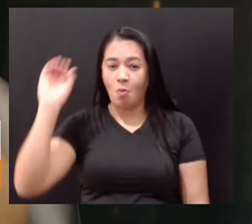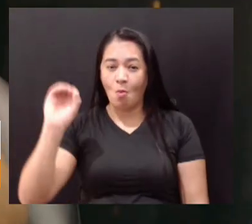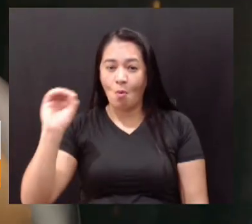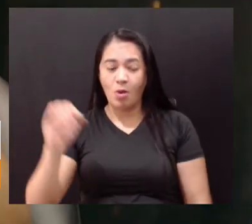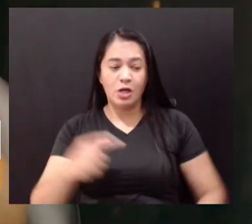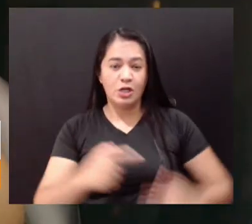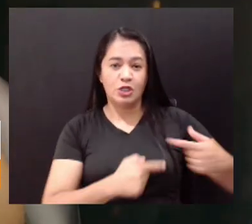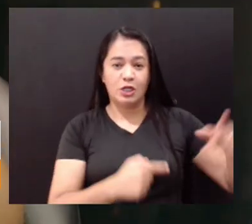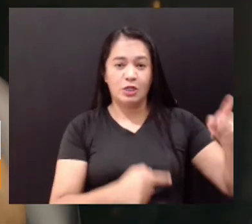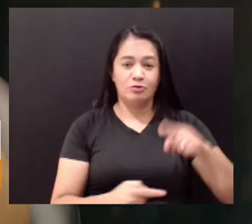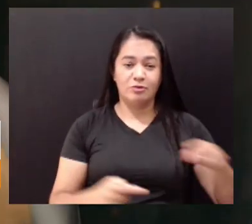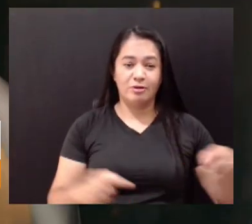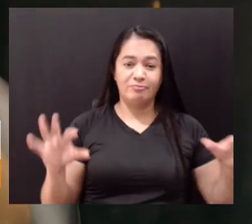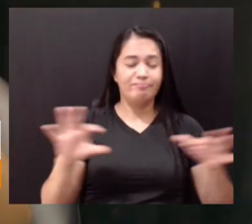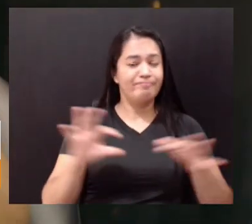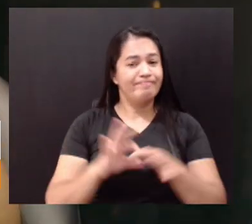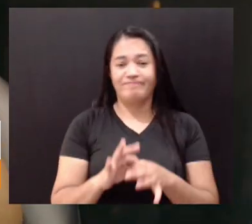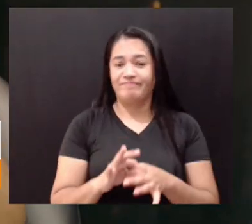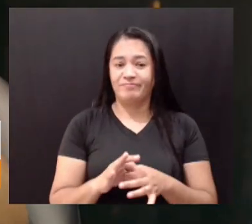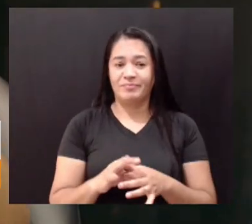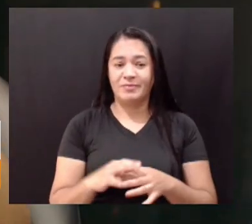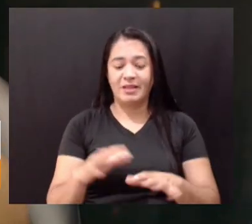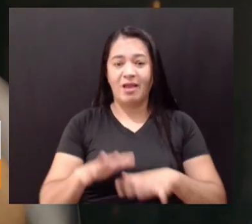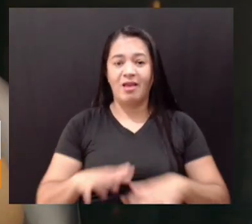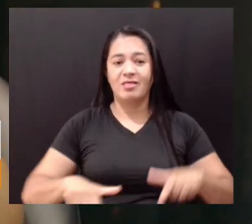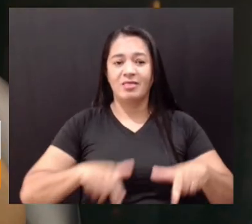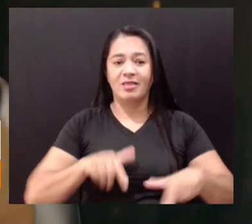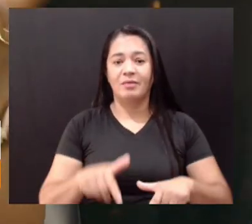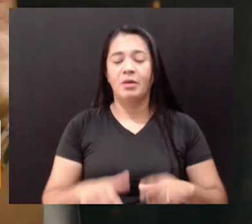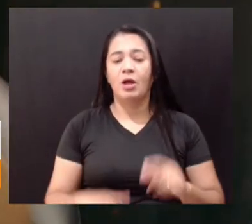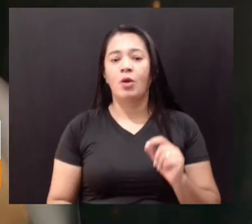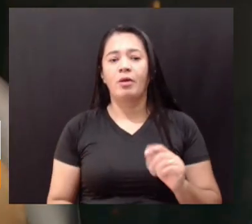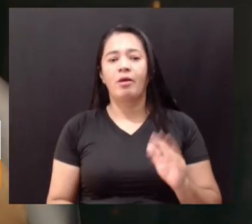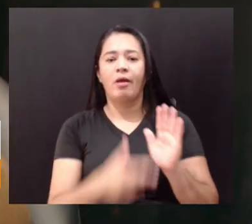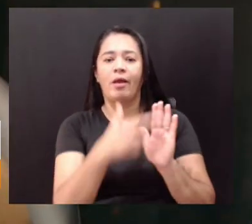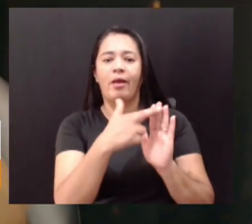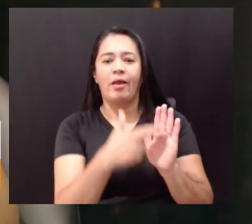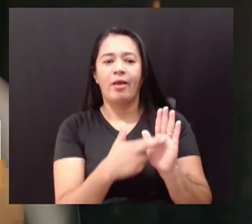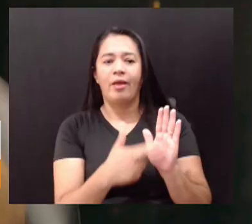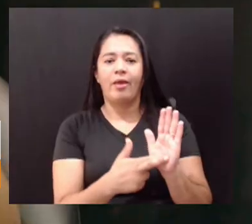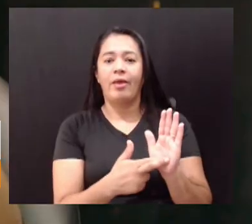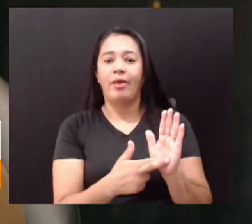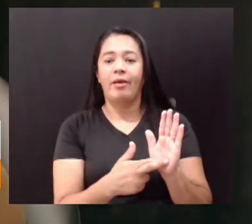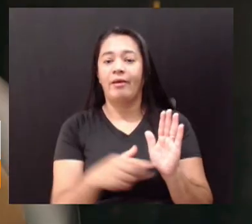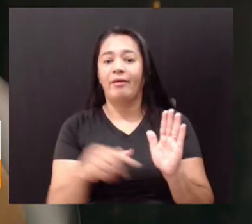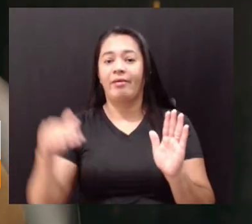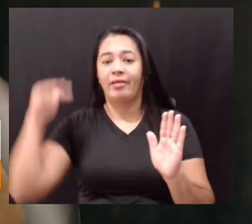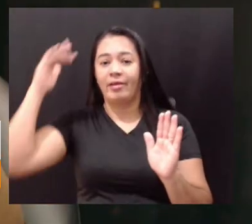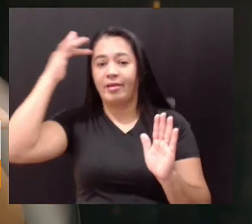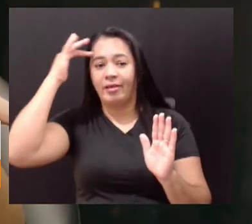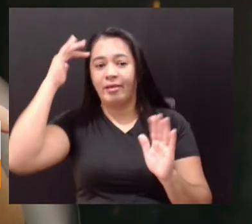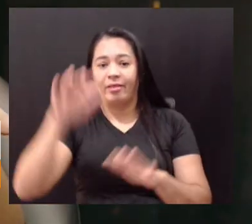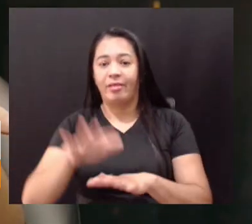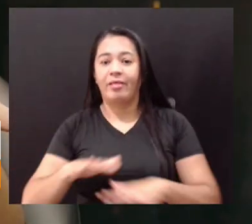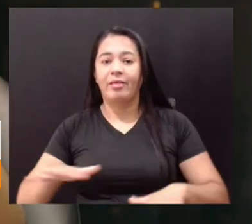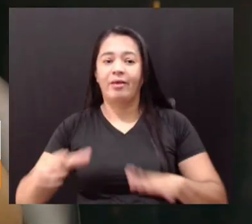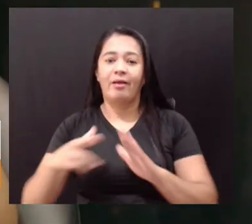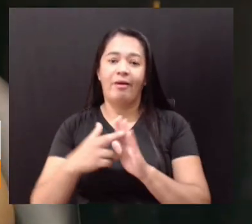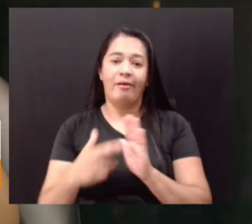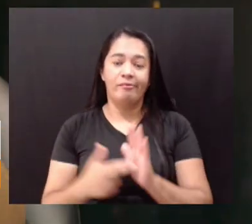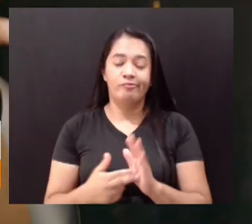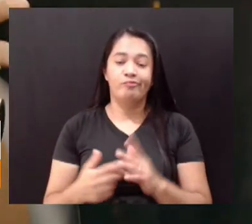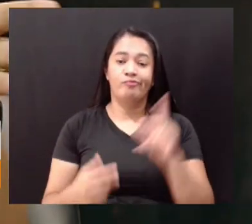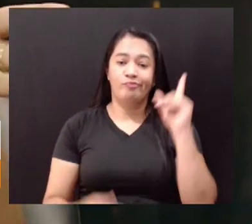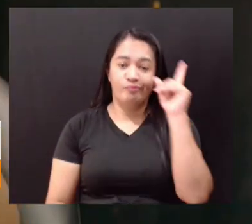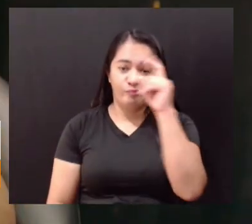geração Z no mercado de trabalho é aquela questão das regras, né, a adolescência no mercado de trabalho também tem a questão das regras,